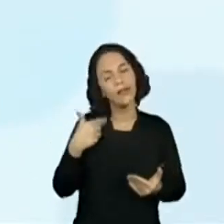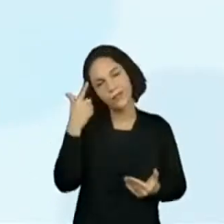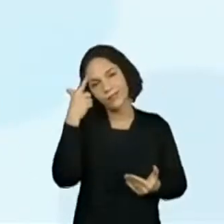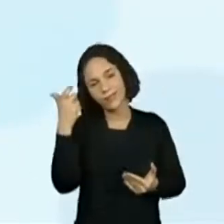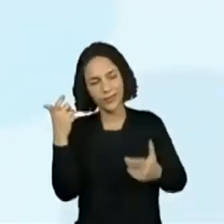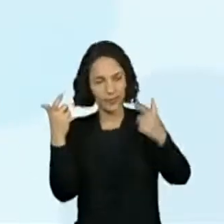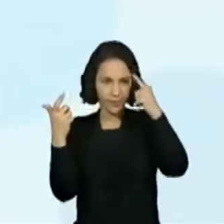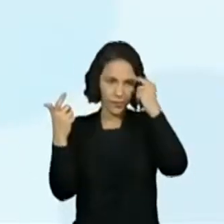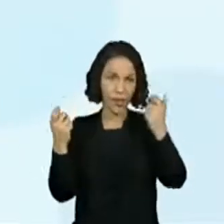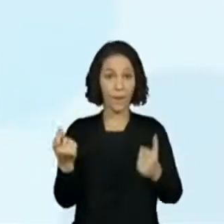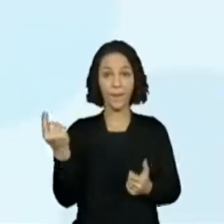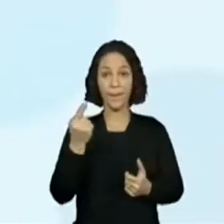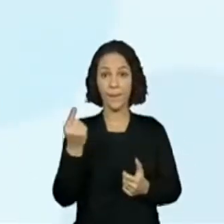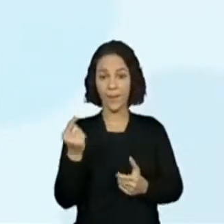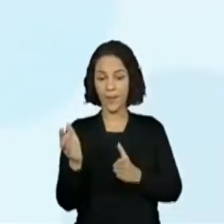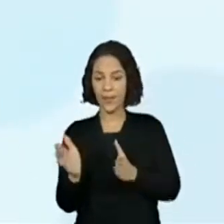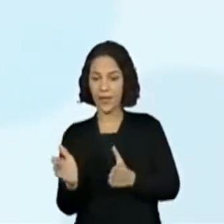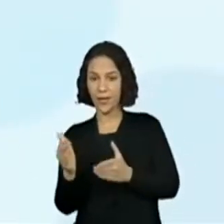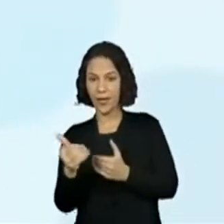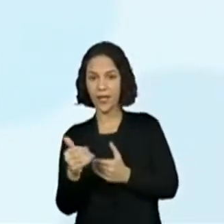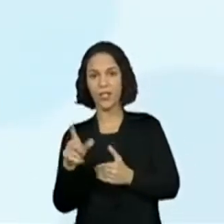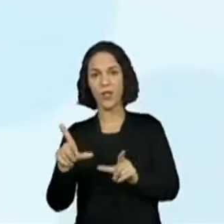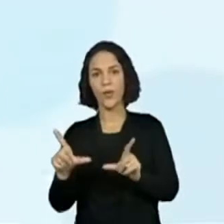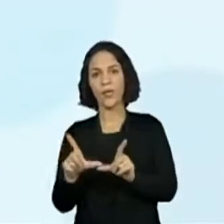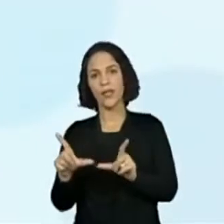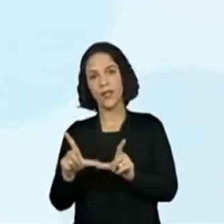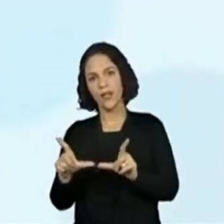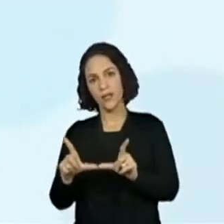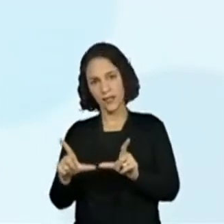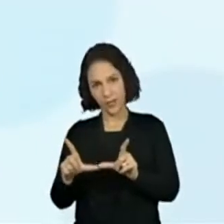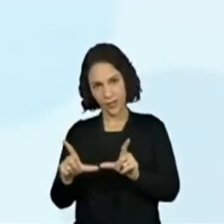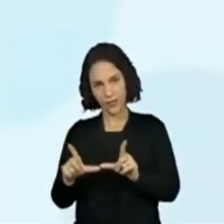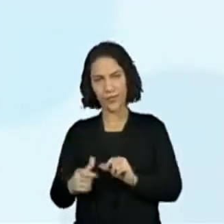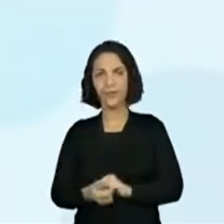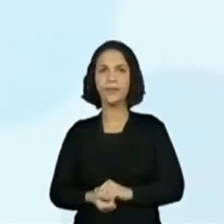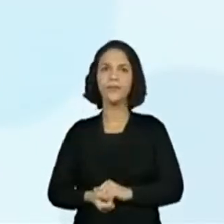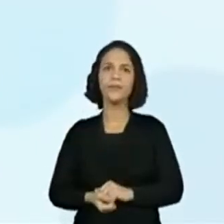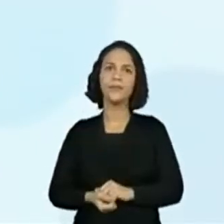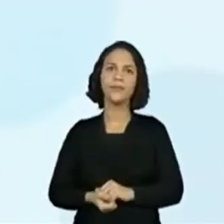primeira caixa formou o quê? O quadrado, não foi?